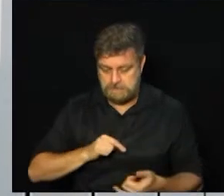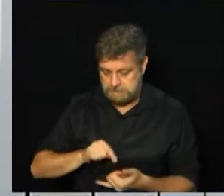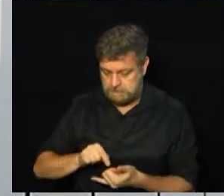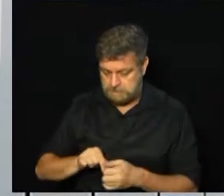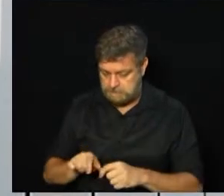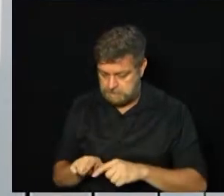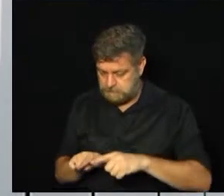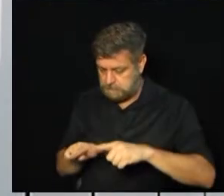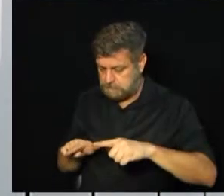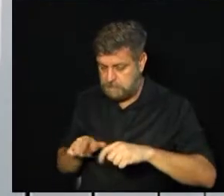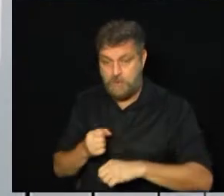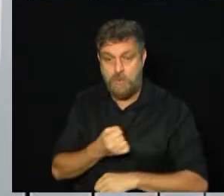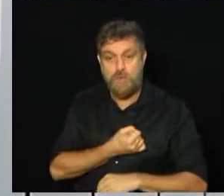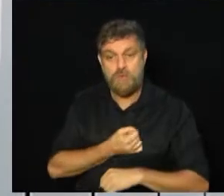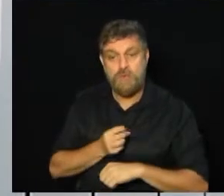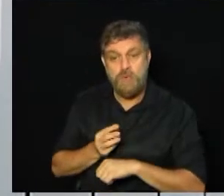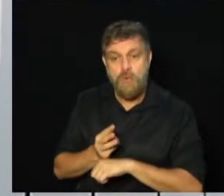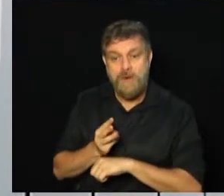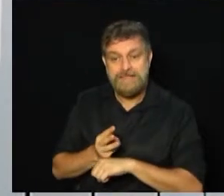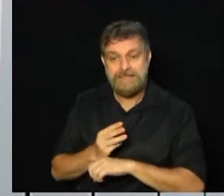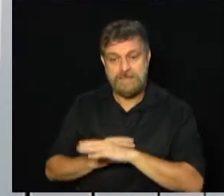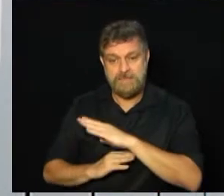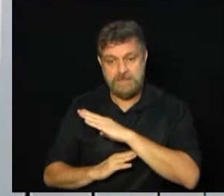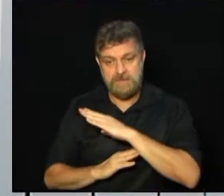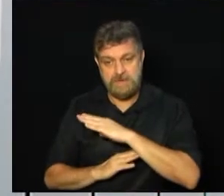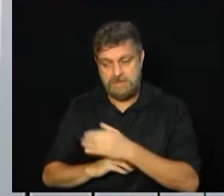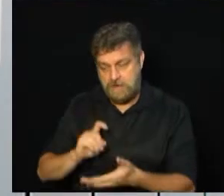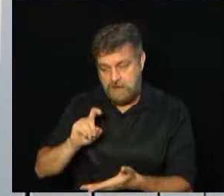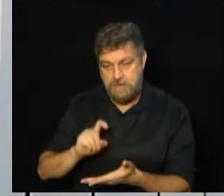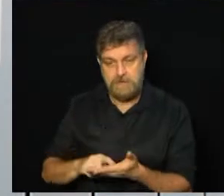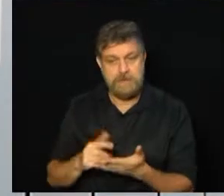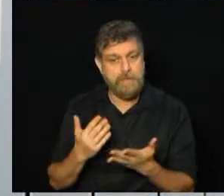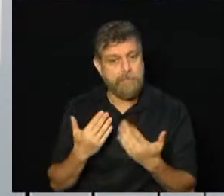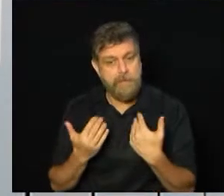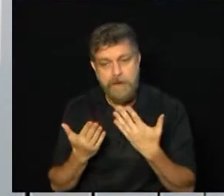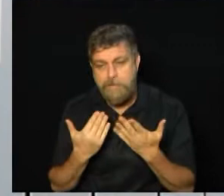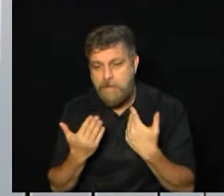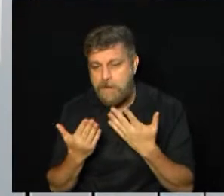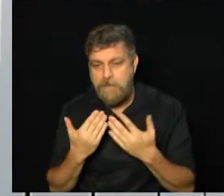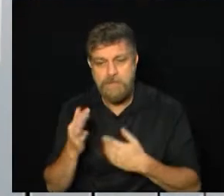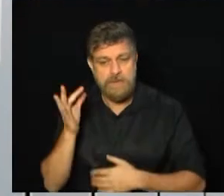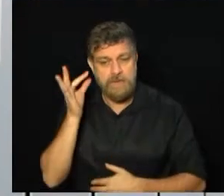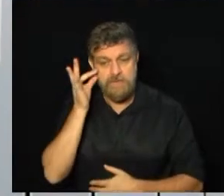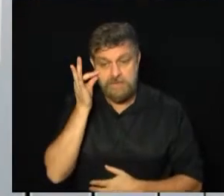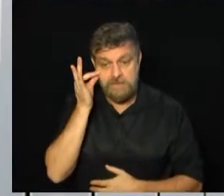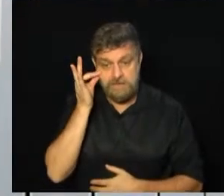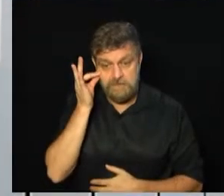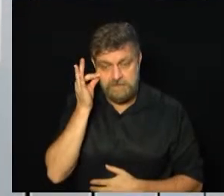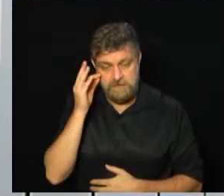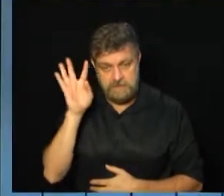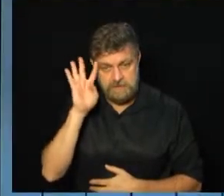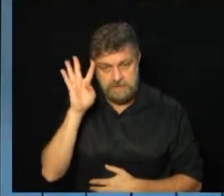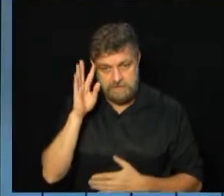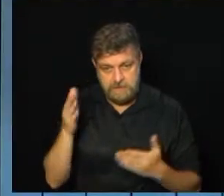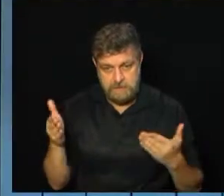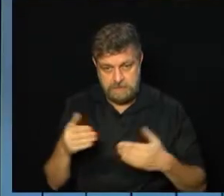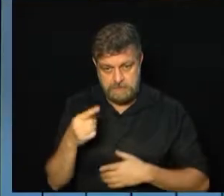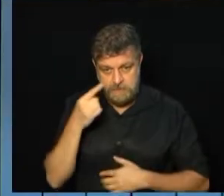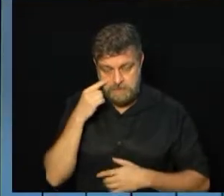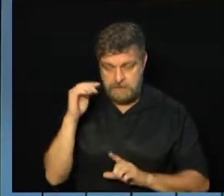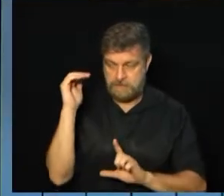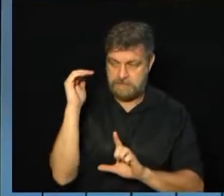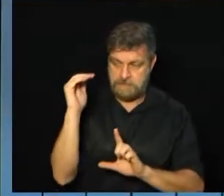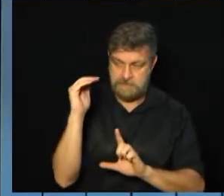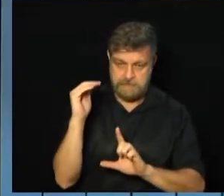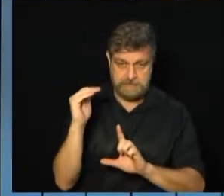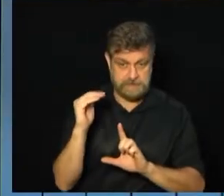sua tela, o WhatsApp da TV Câmara Campinas. Você aperta que a gente conversa ao vivo nesta quarta-feira.